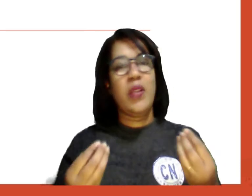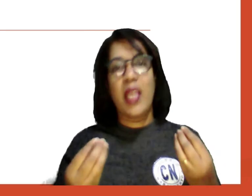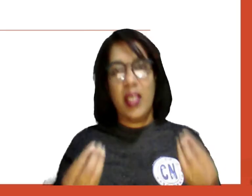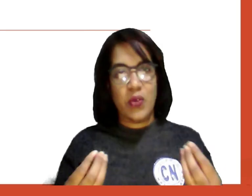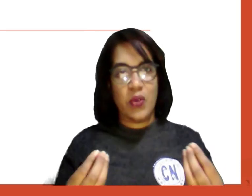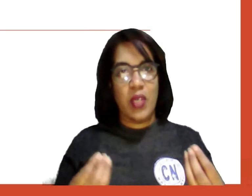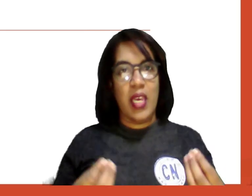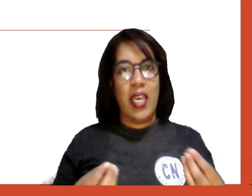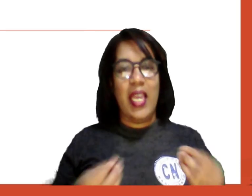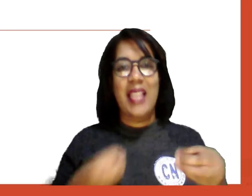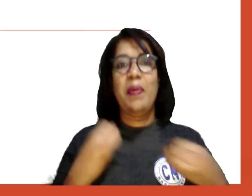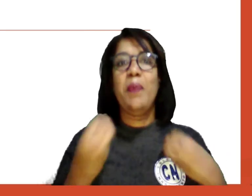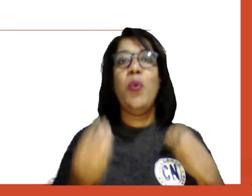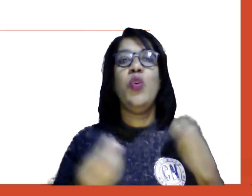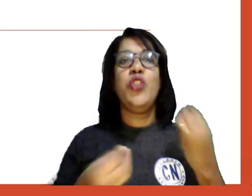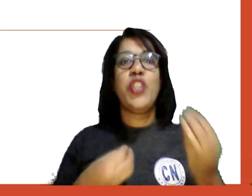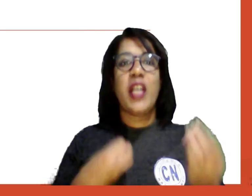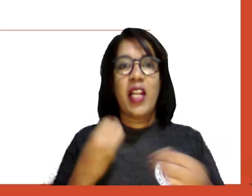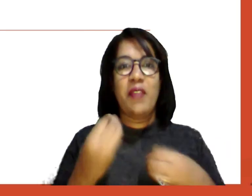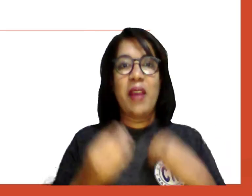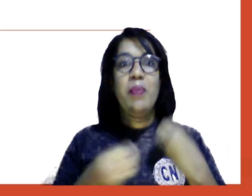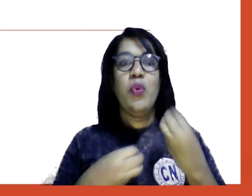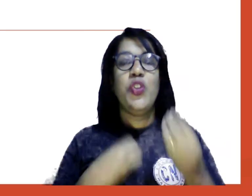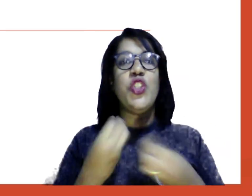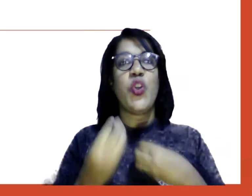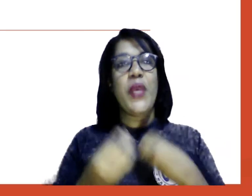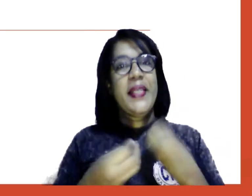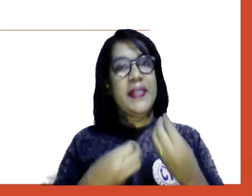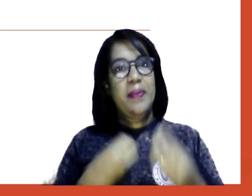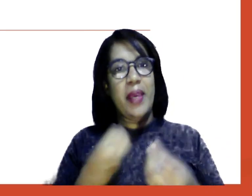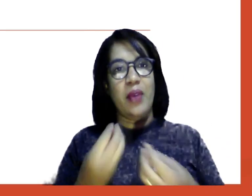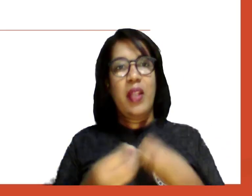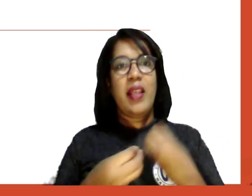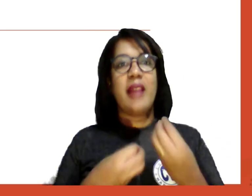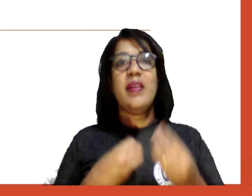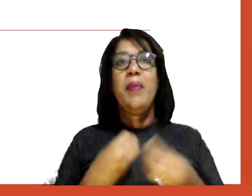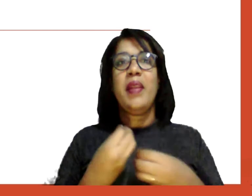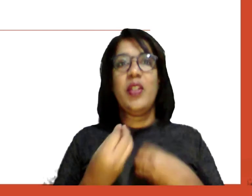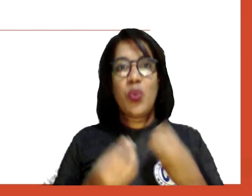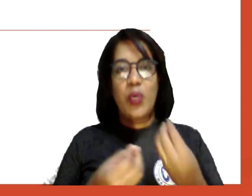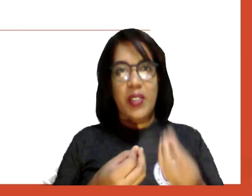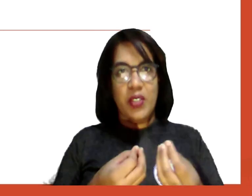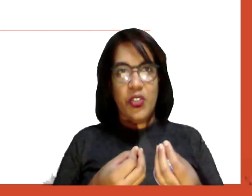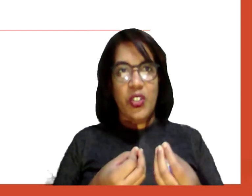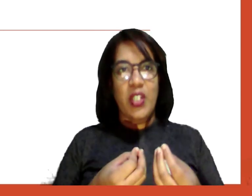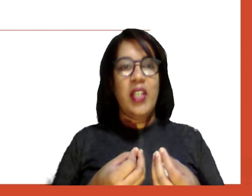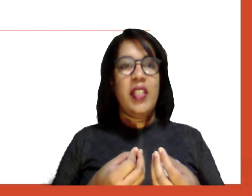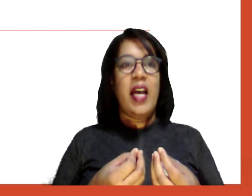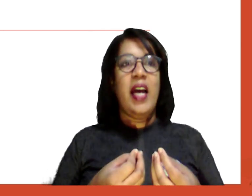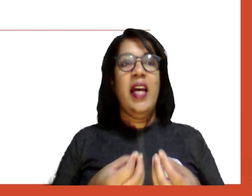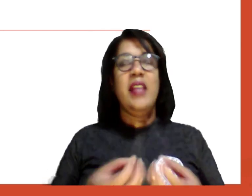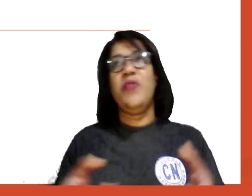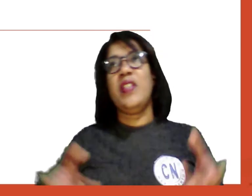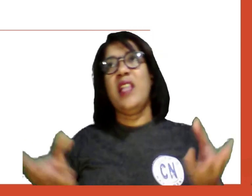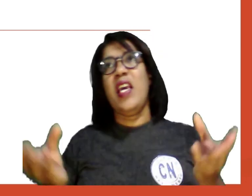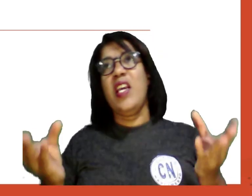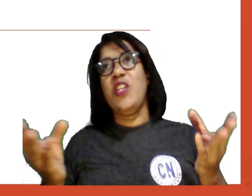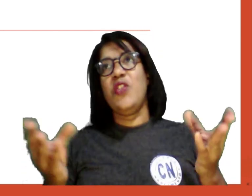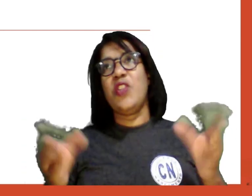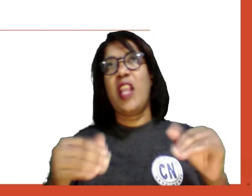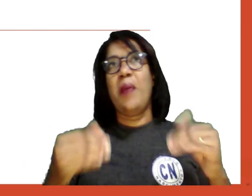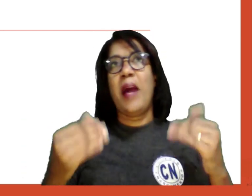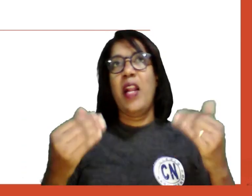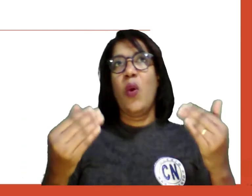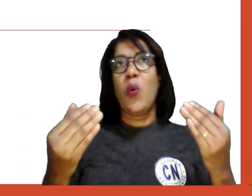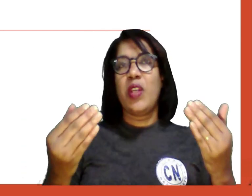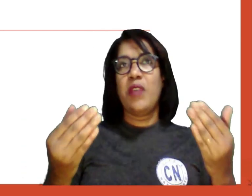ser humano tem isso. Ele sempre busca, ele vai em busca de conhecimento, ele quer saber das coisas, tá? Se